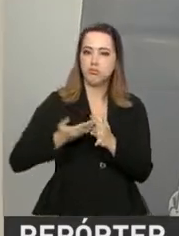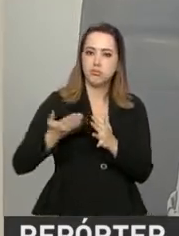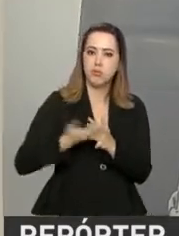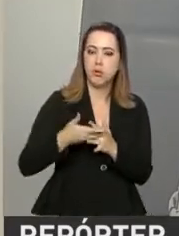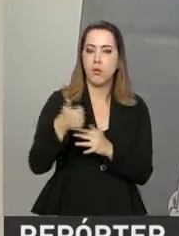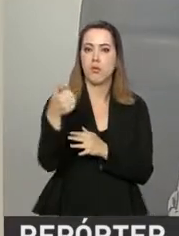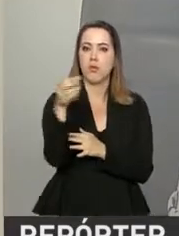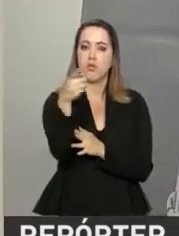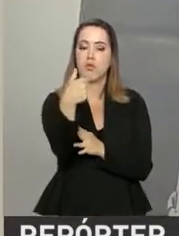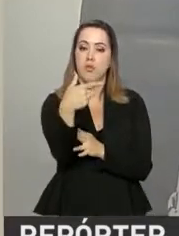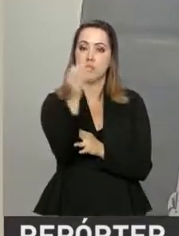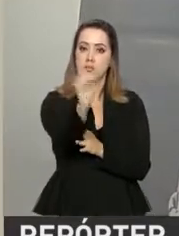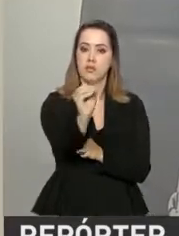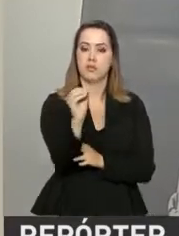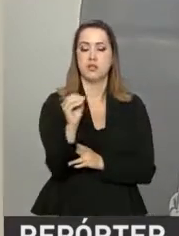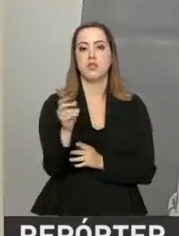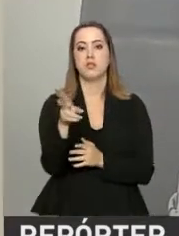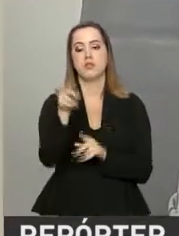120 meses e passa uma ser dona do imóvel